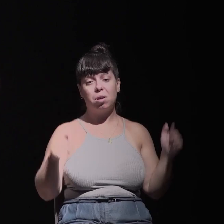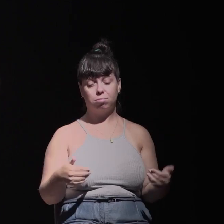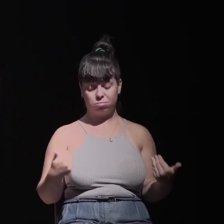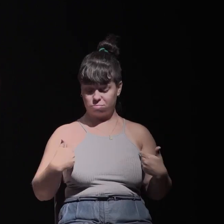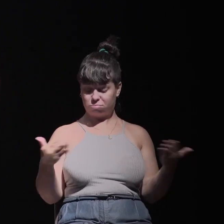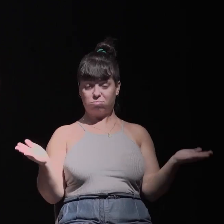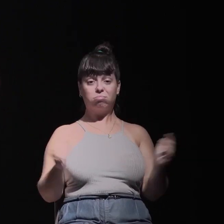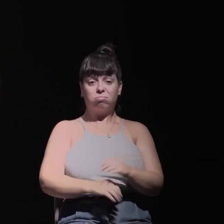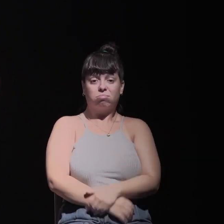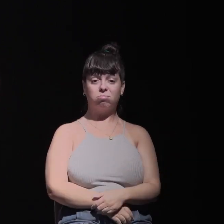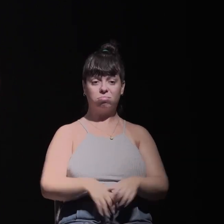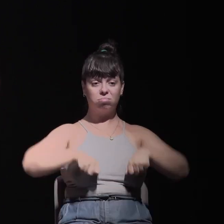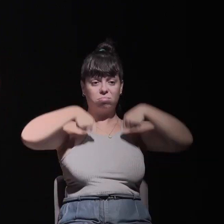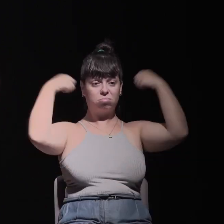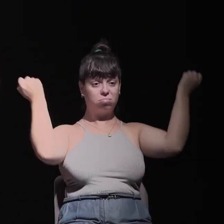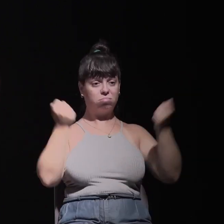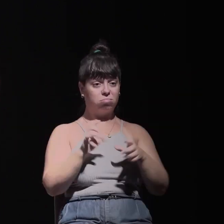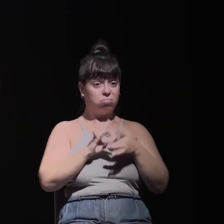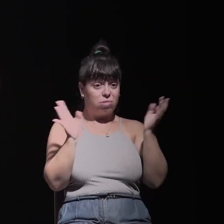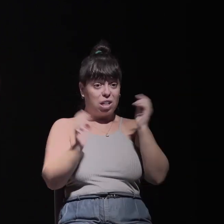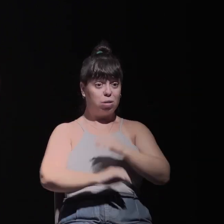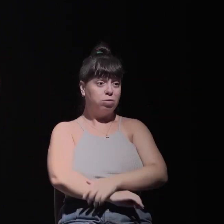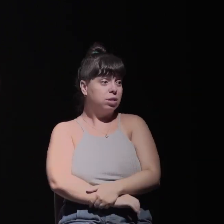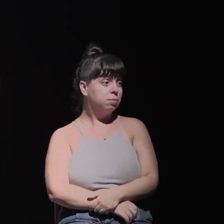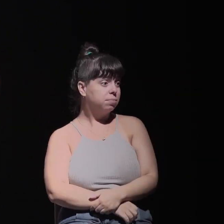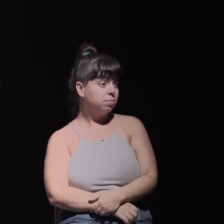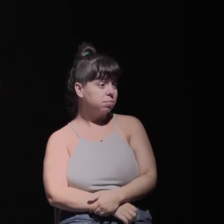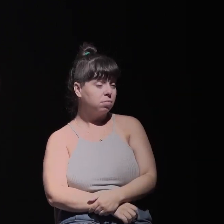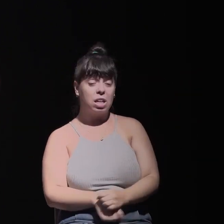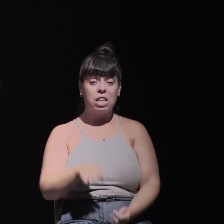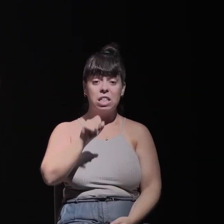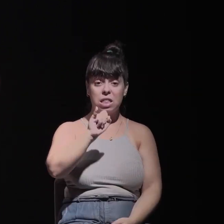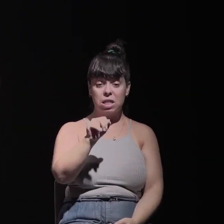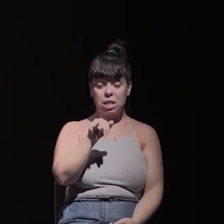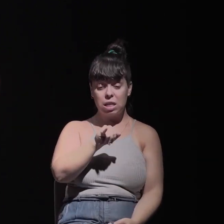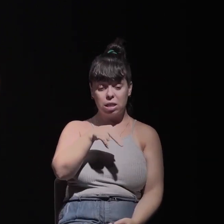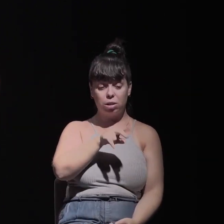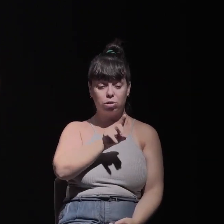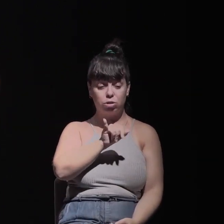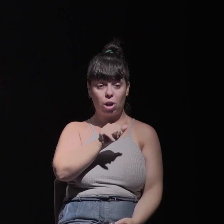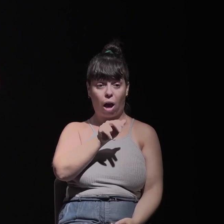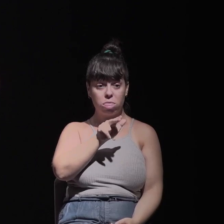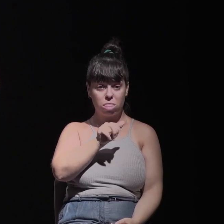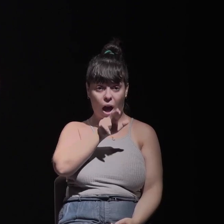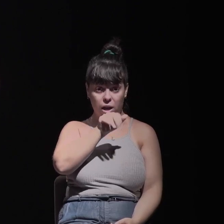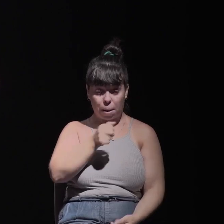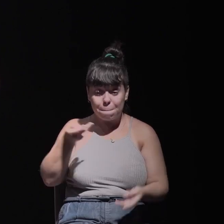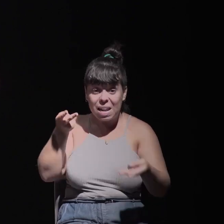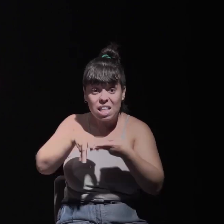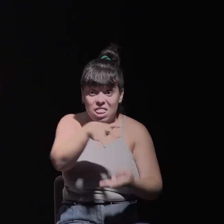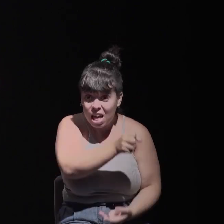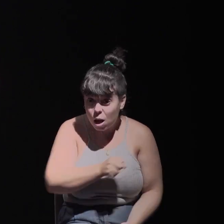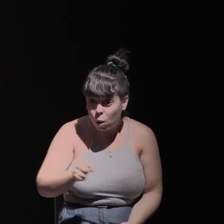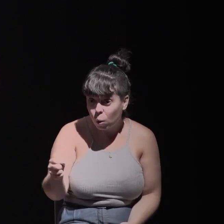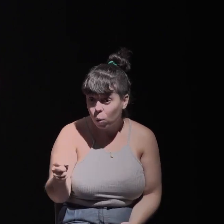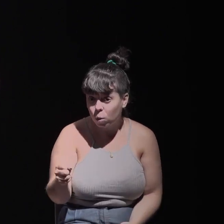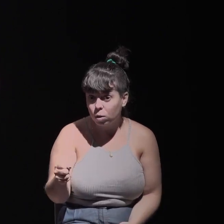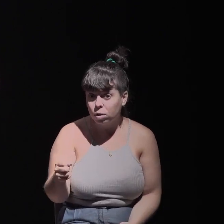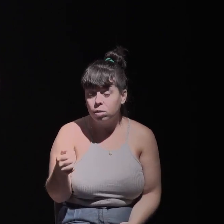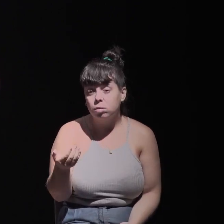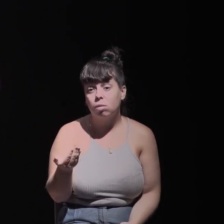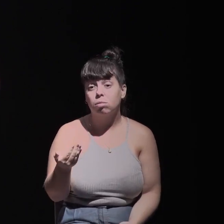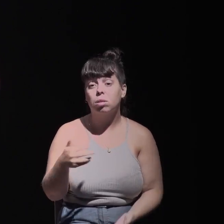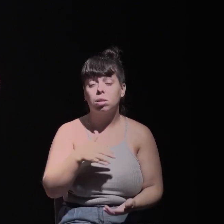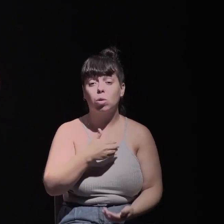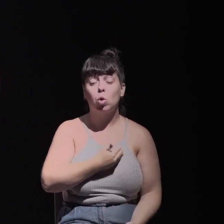andar sem camiseta. Se Indianara for presa, então o Estado, assim,